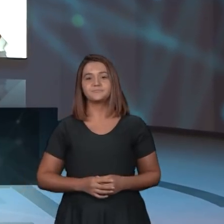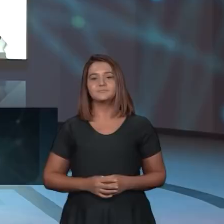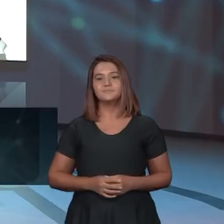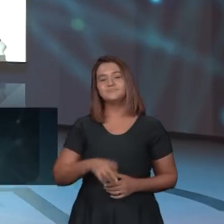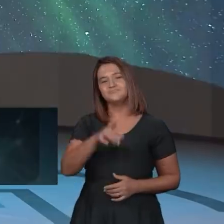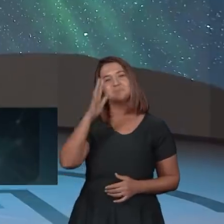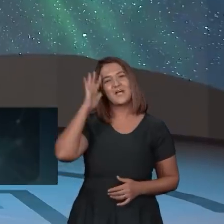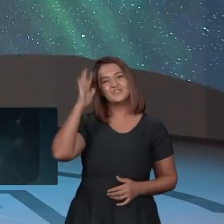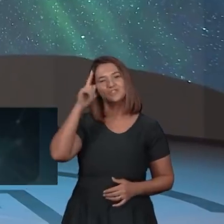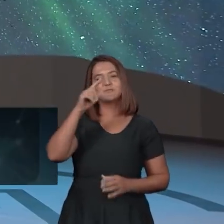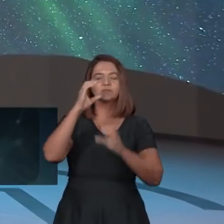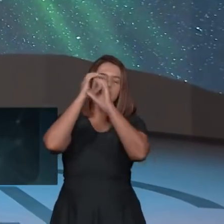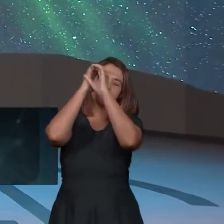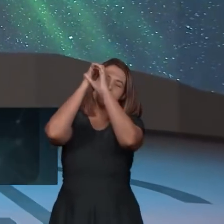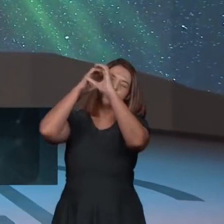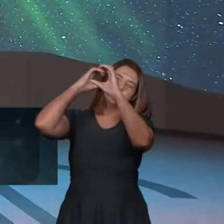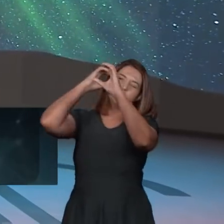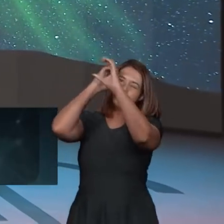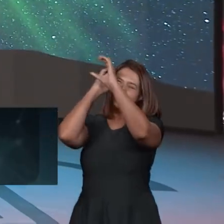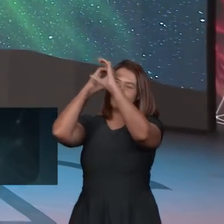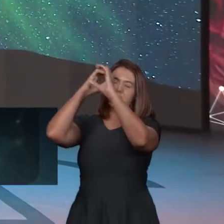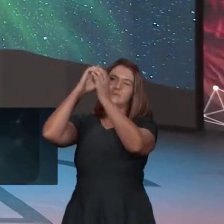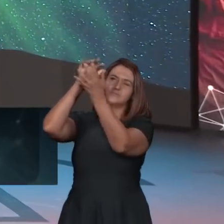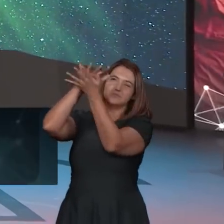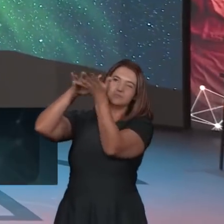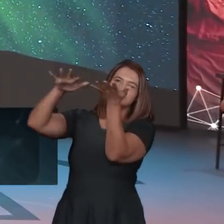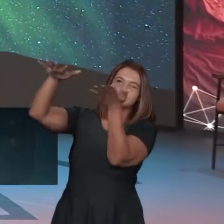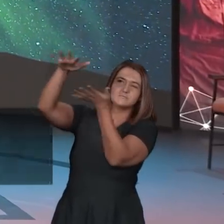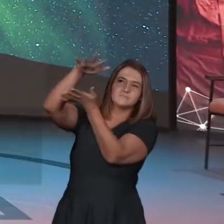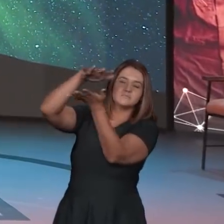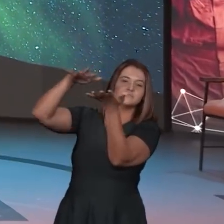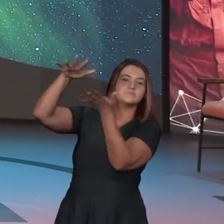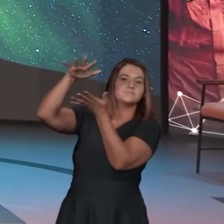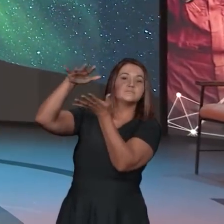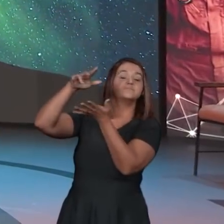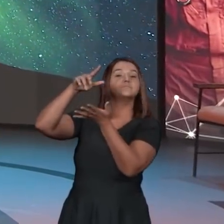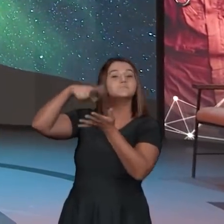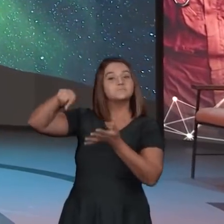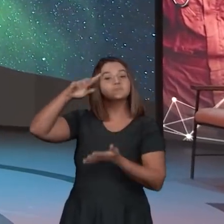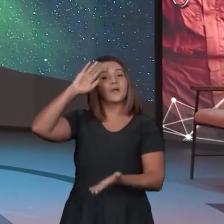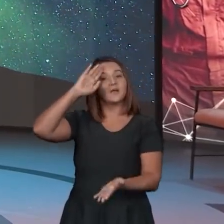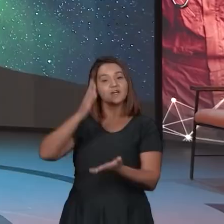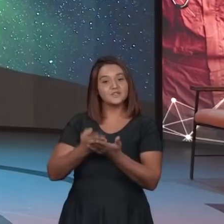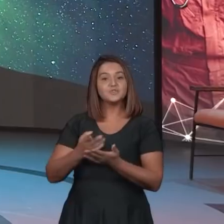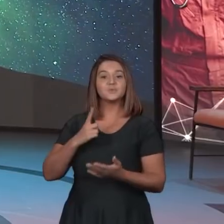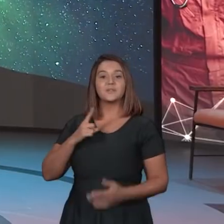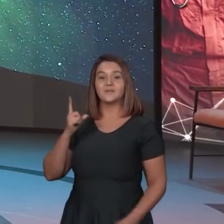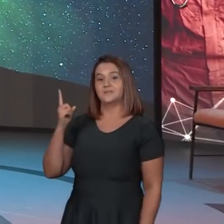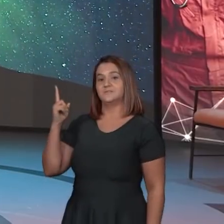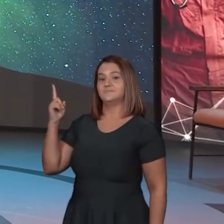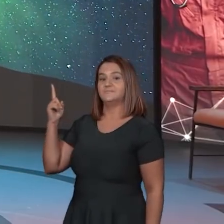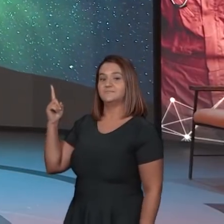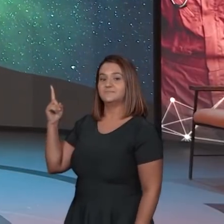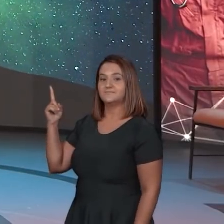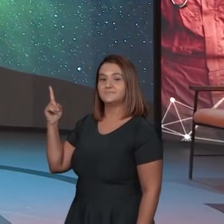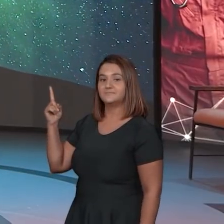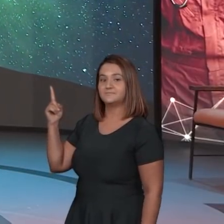universo, tendo por detrás a teoria de Kardashev, e eles acreditam que existem nesse espaço sideral